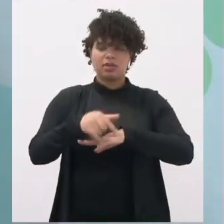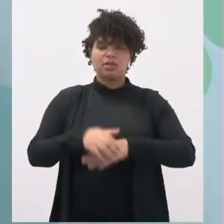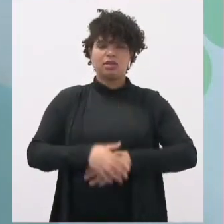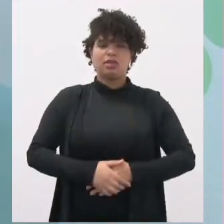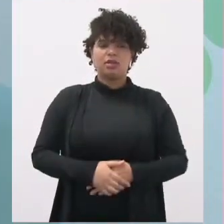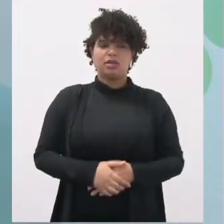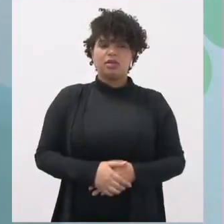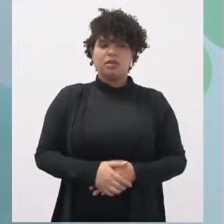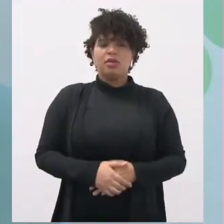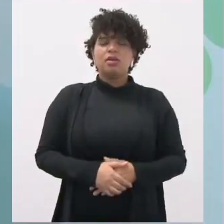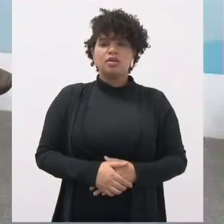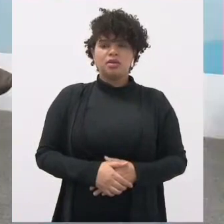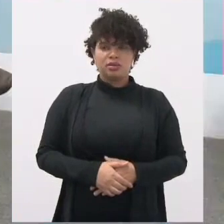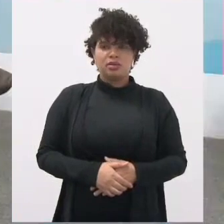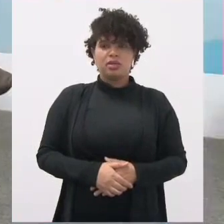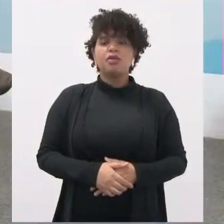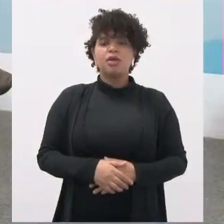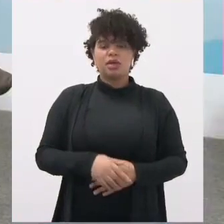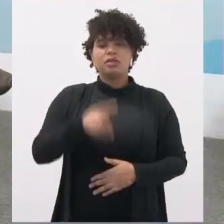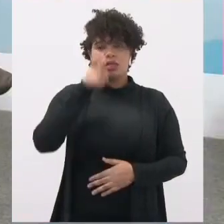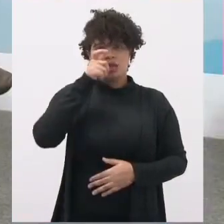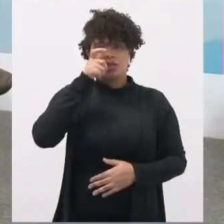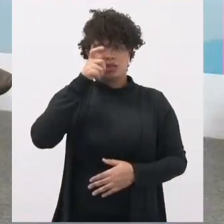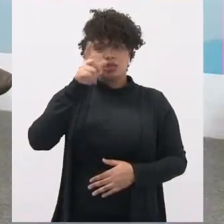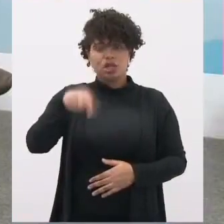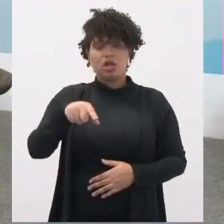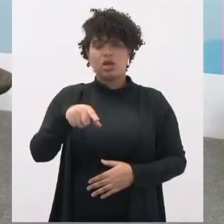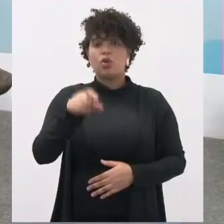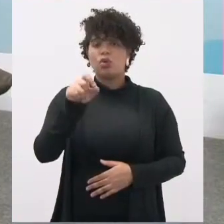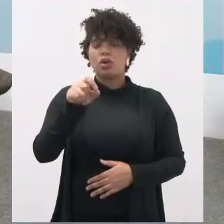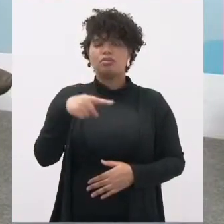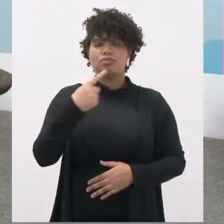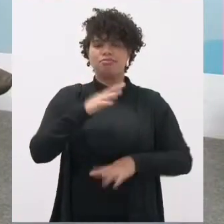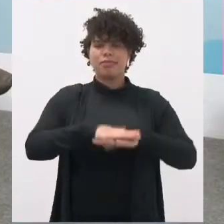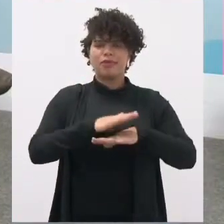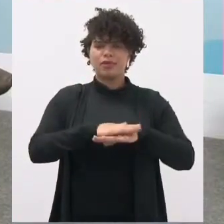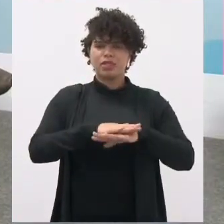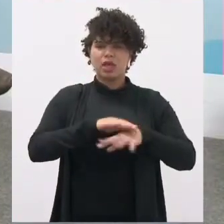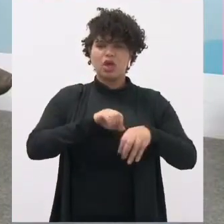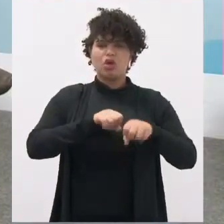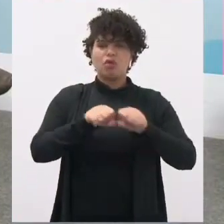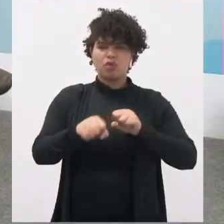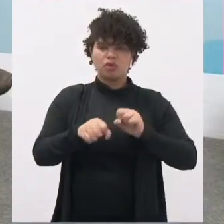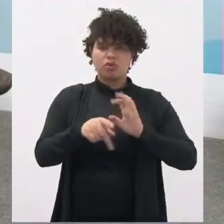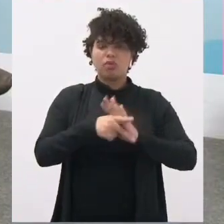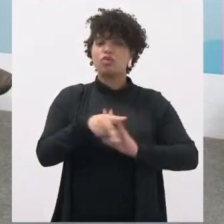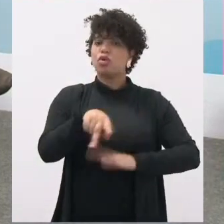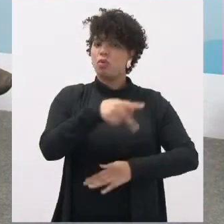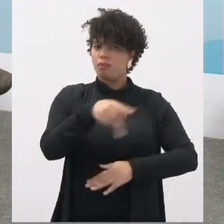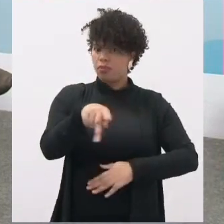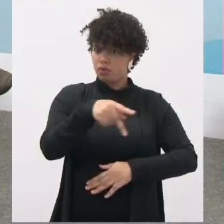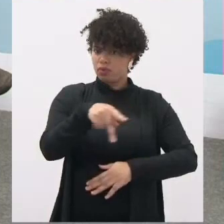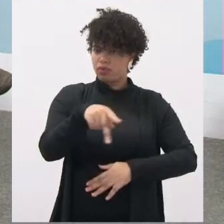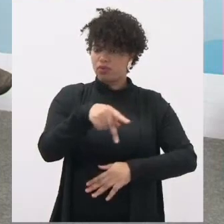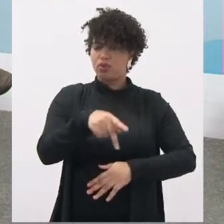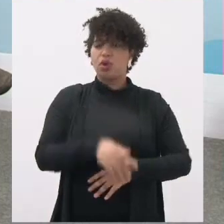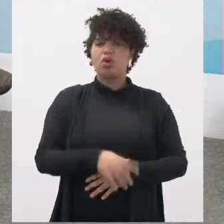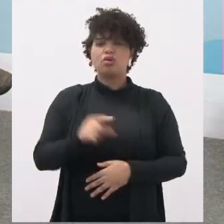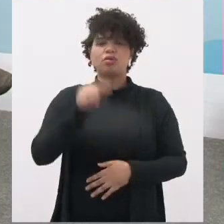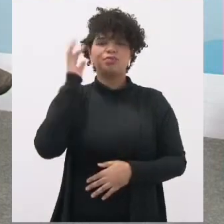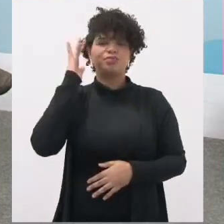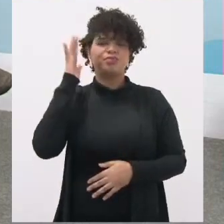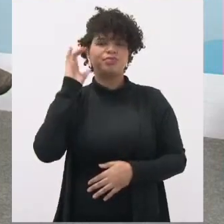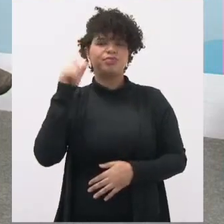ação formativa. O interessante, Marcelo, quando a gente pensa em formação, né, do docente, do professor, a gente pensa